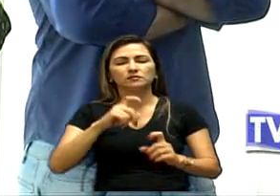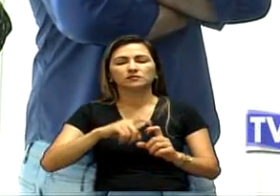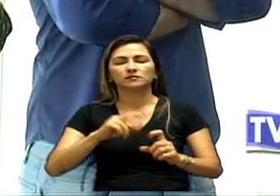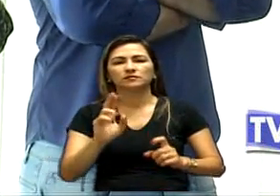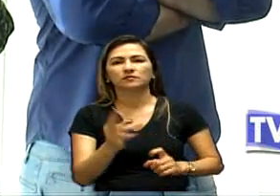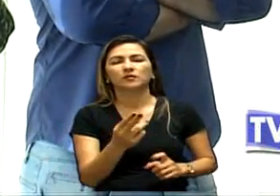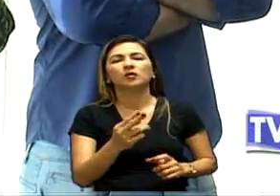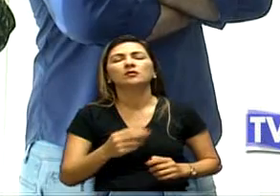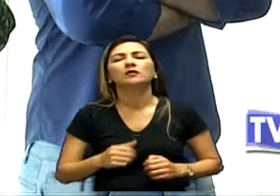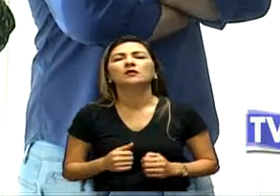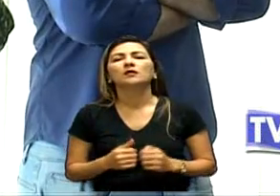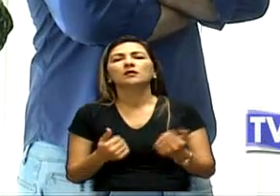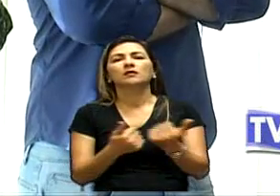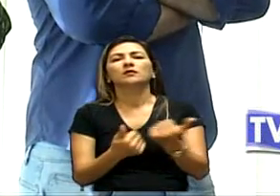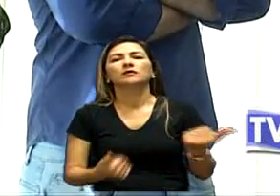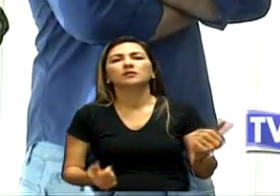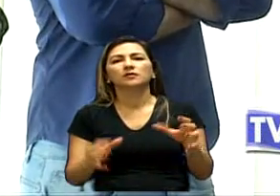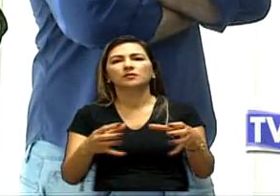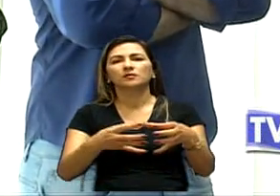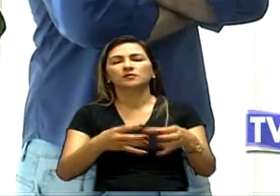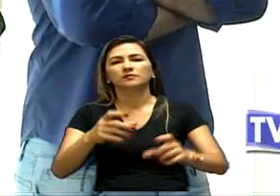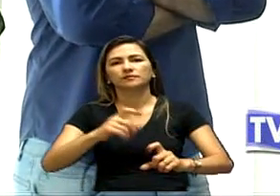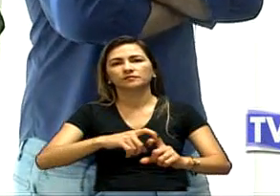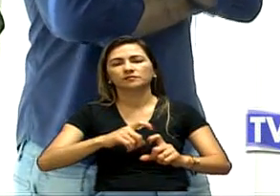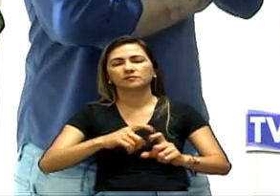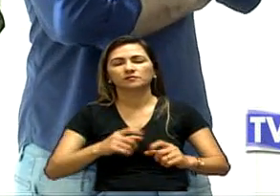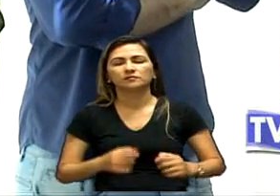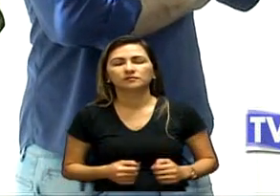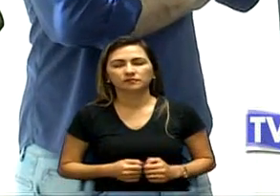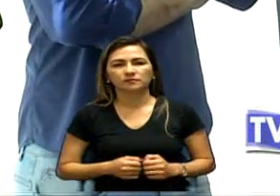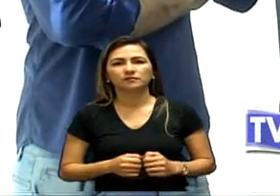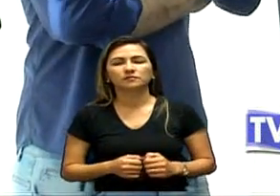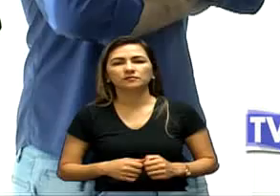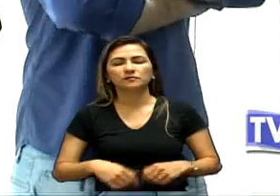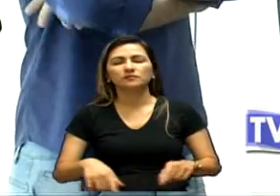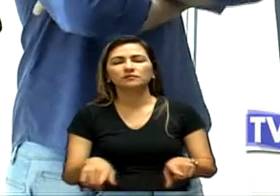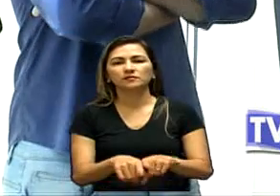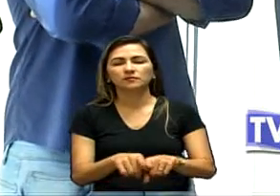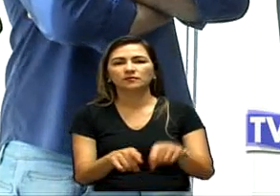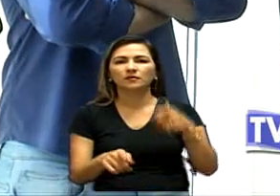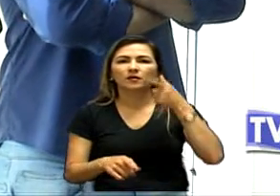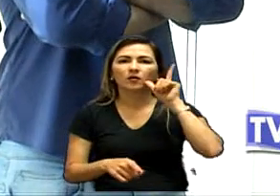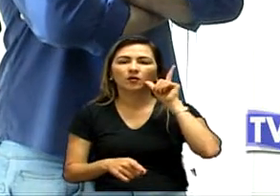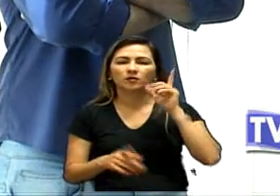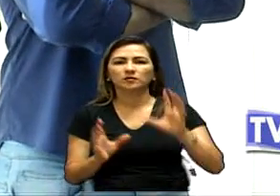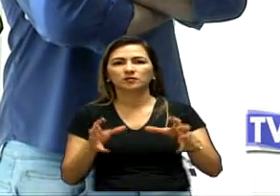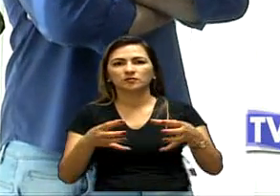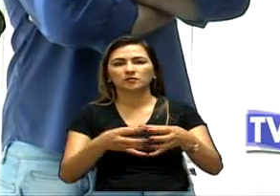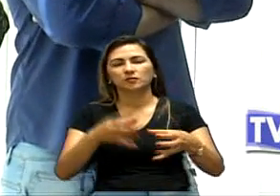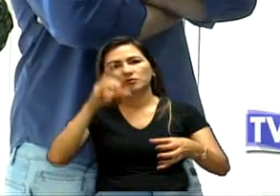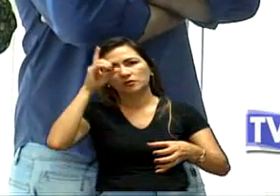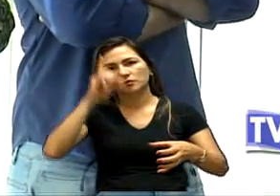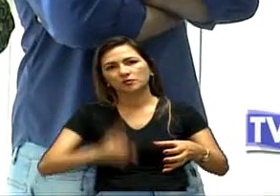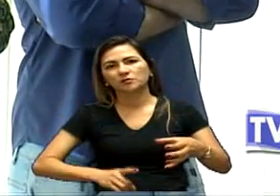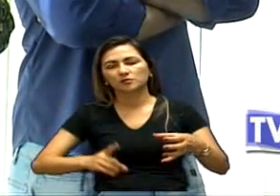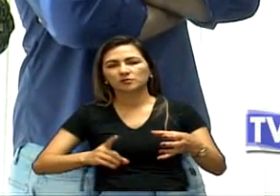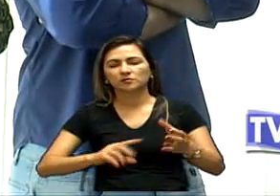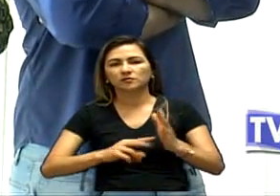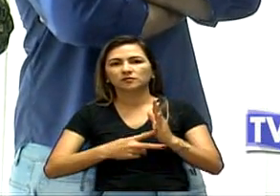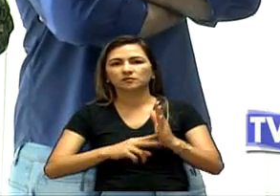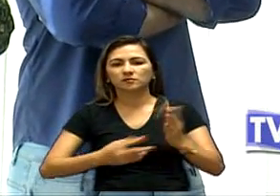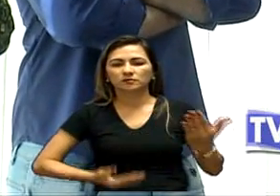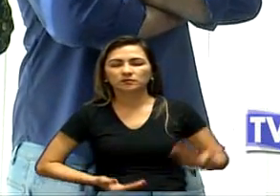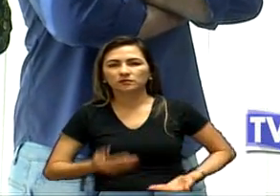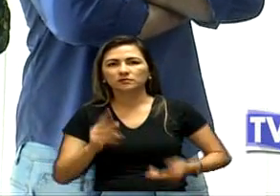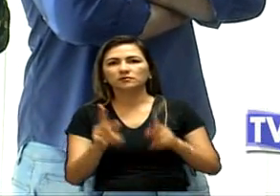presidente, parabenizar, no dia de ontem foi eleito a nova diretoria do Sindicato dos Servidores Públicos